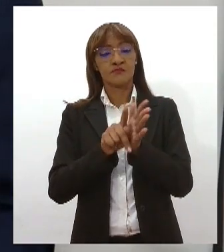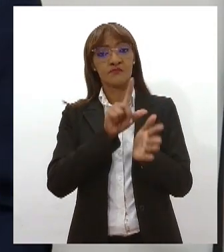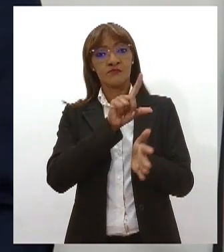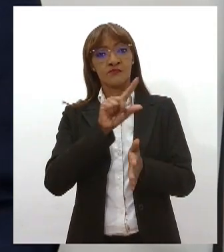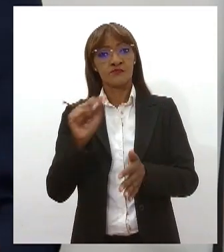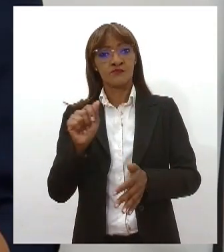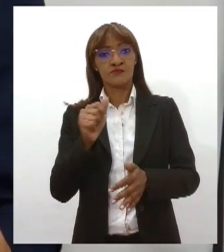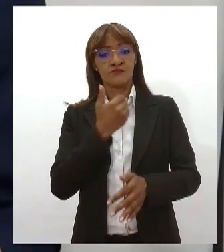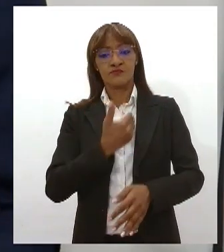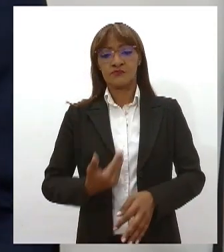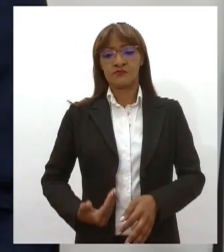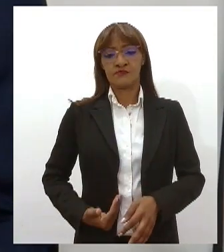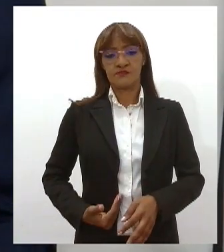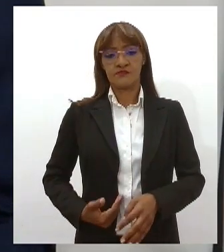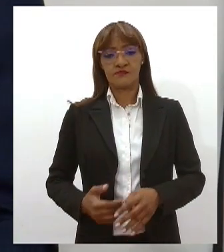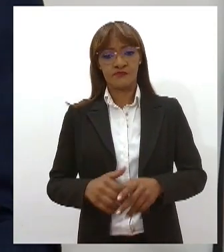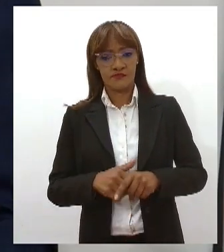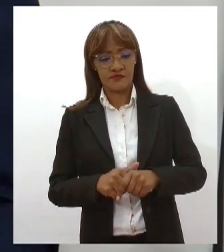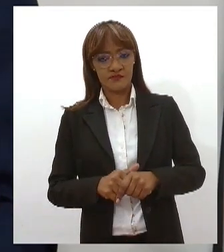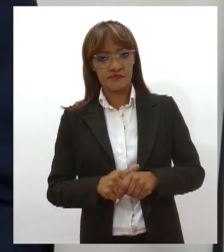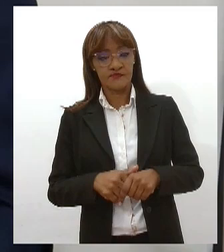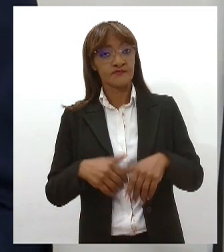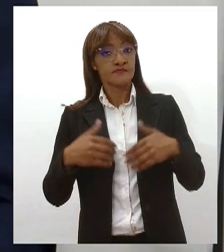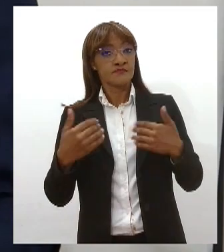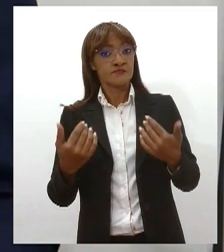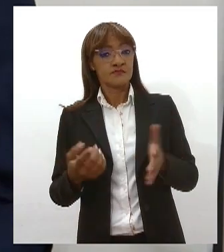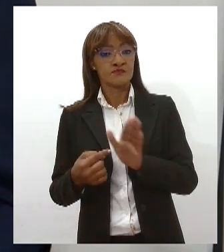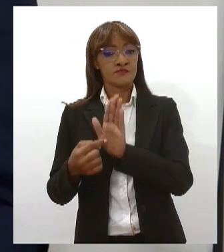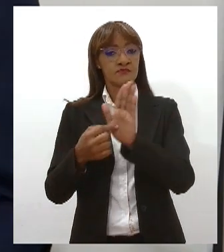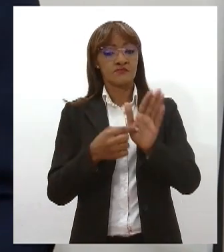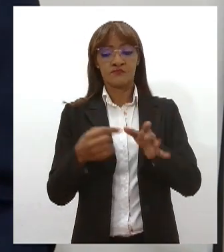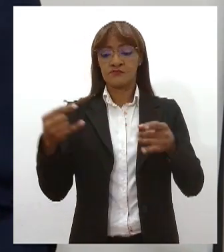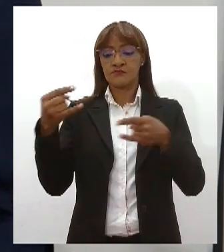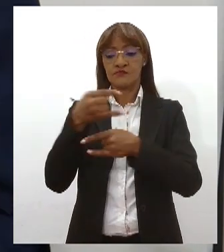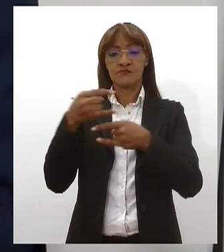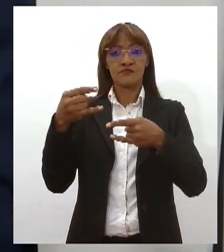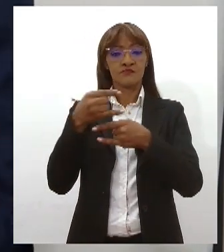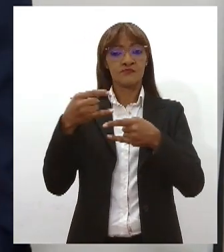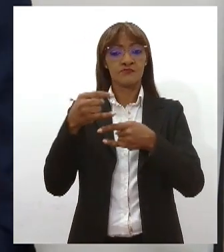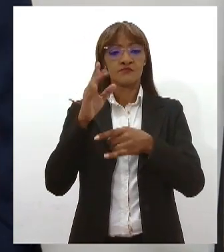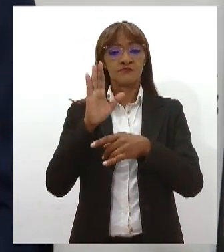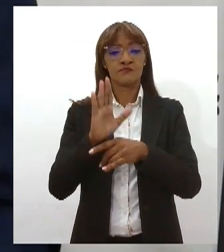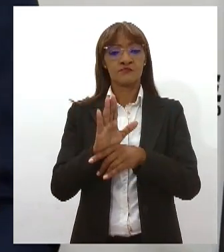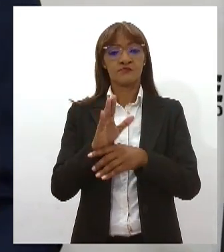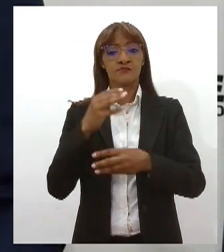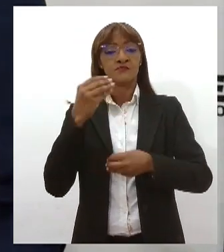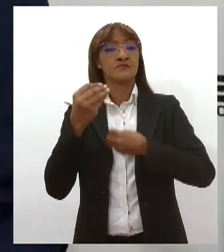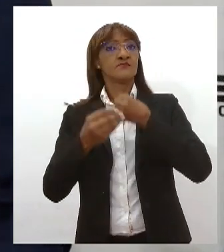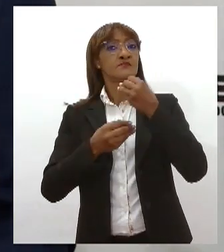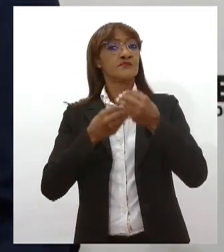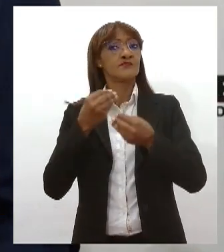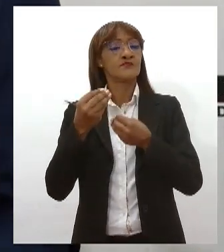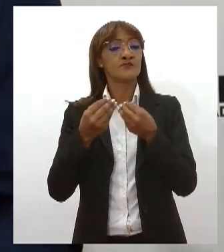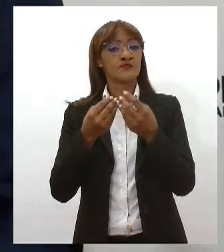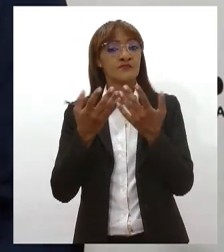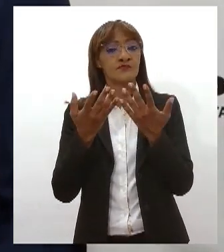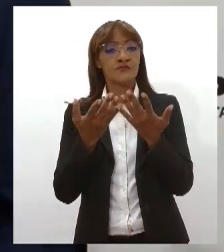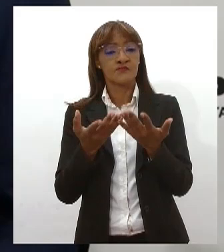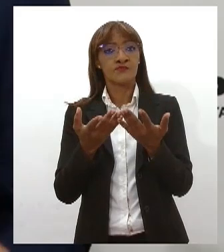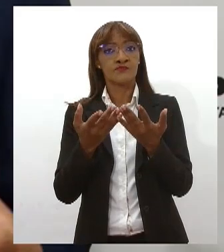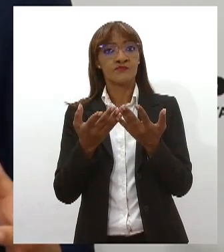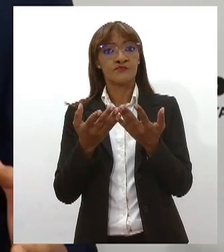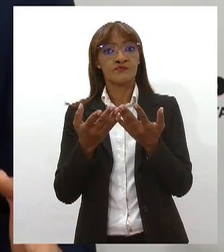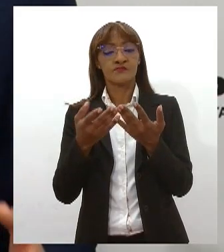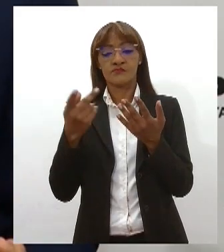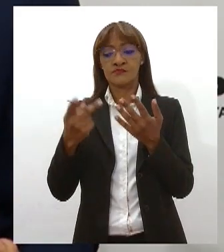Então, nós vamos demonstrar nessa live quais são os dados econômicos, orçamentários do Estado de Sergipe. Nós vamos mostrar